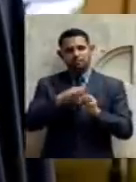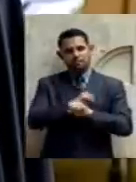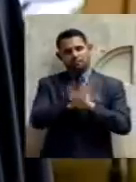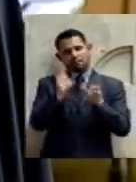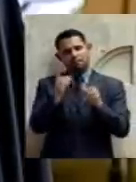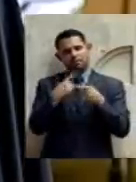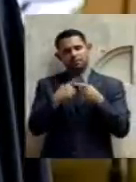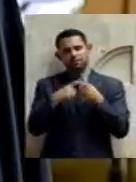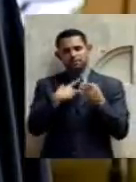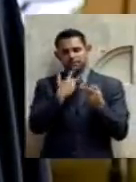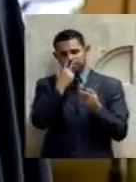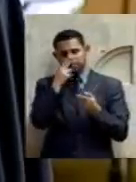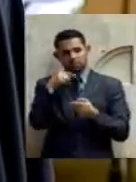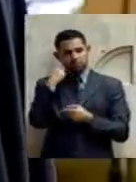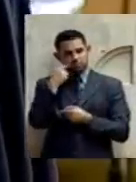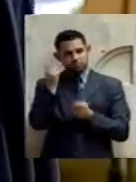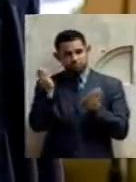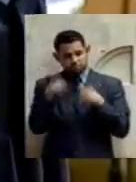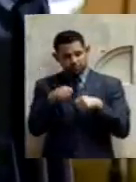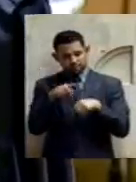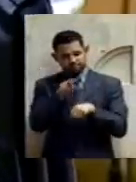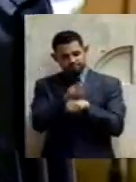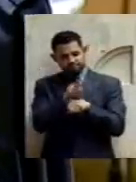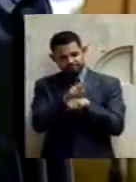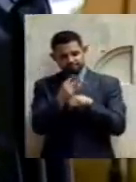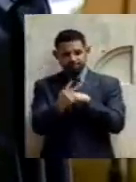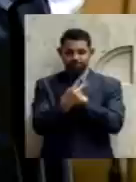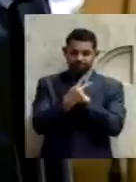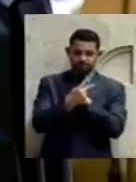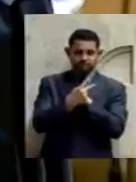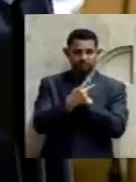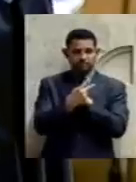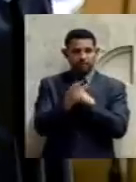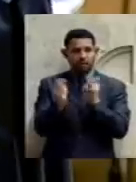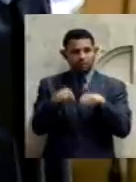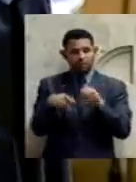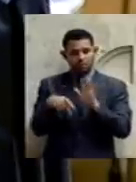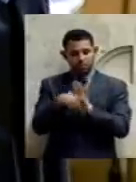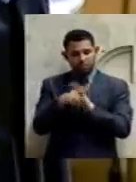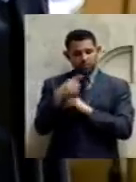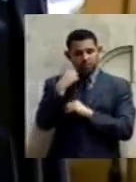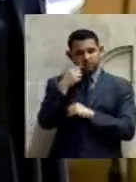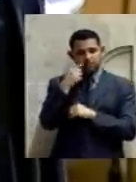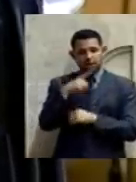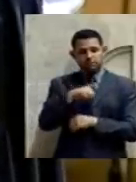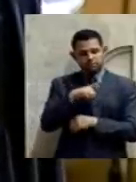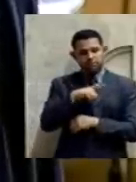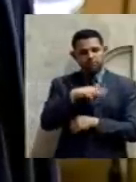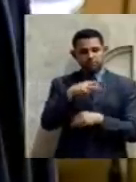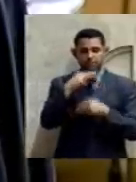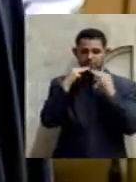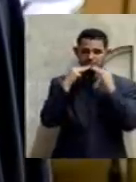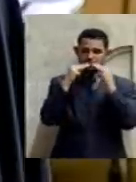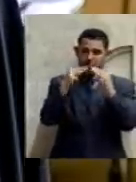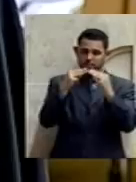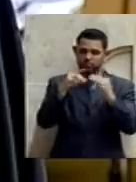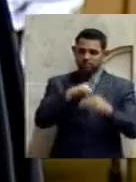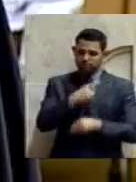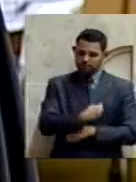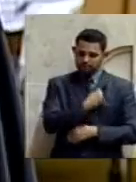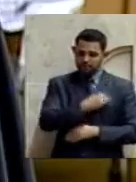com o contraditório, que é aquilo que o advogado tem como sua principal missão na sua